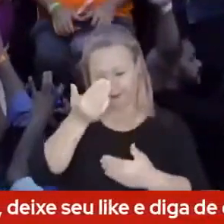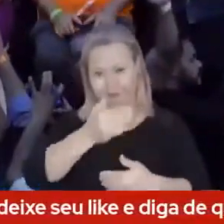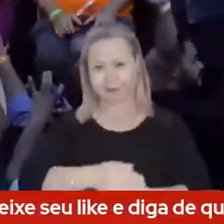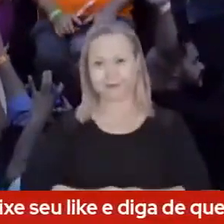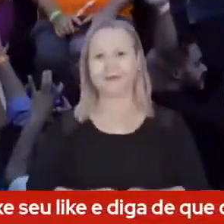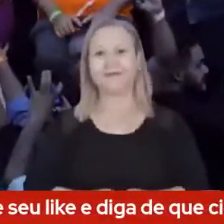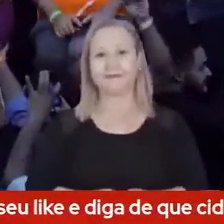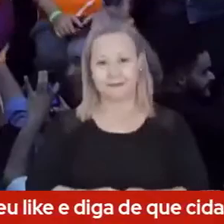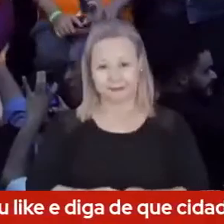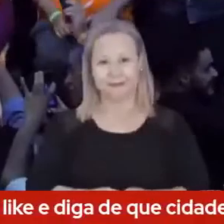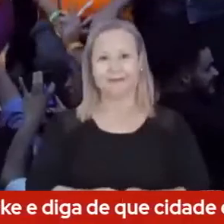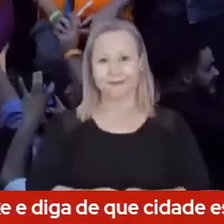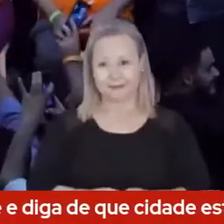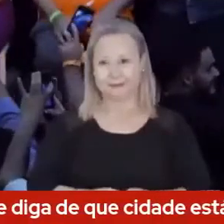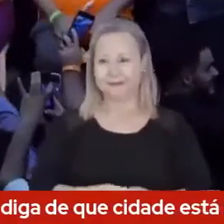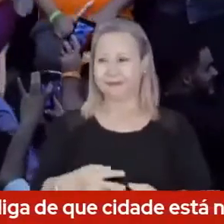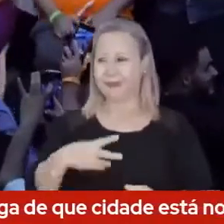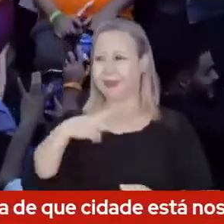Paulinho,